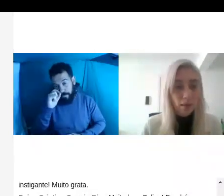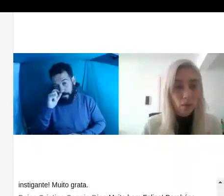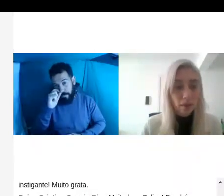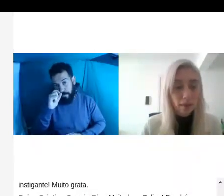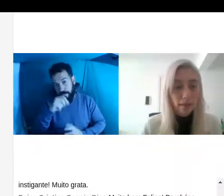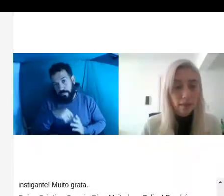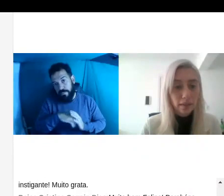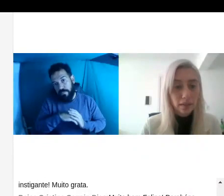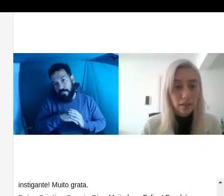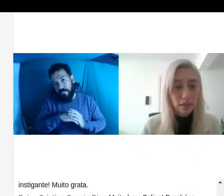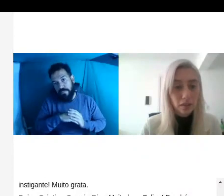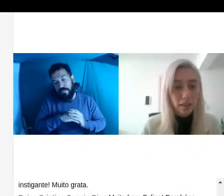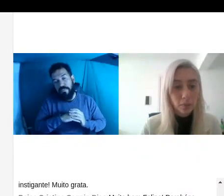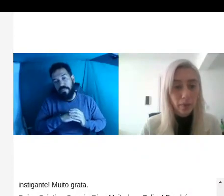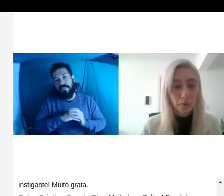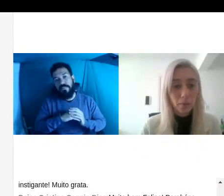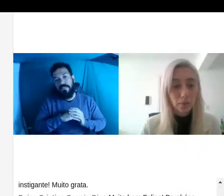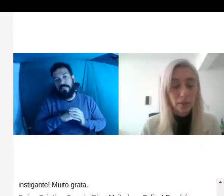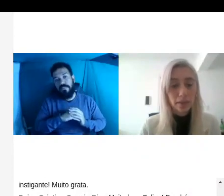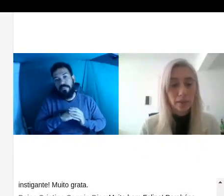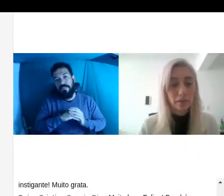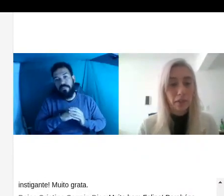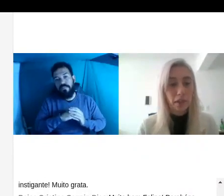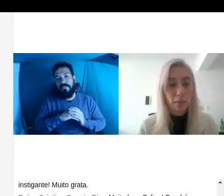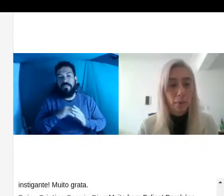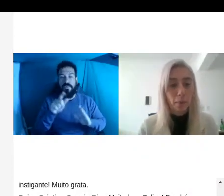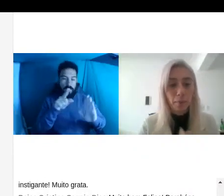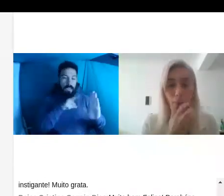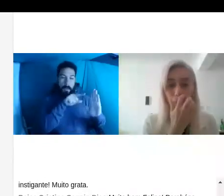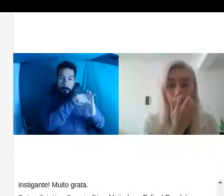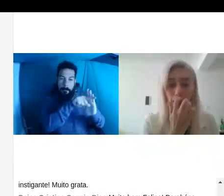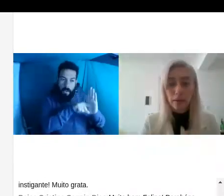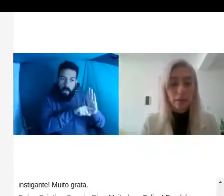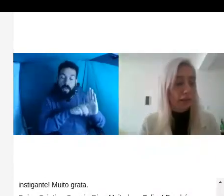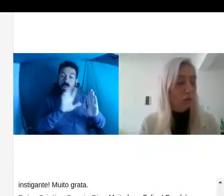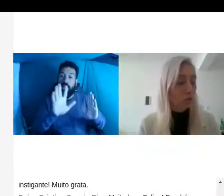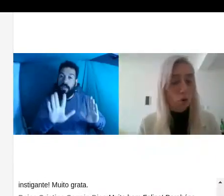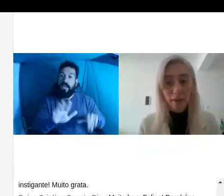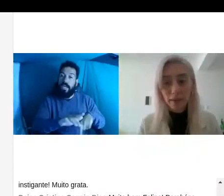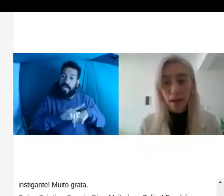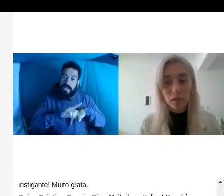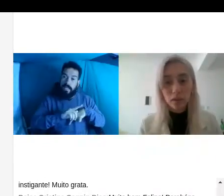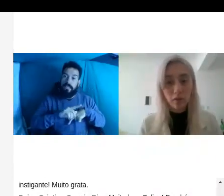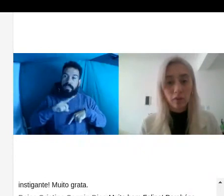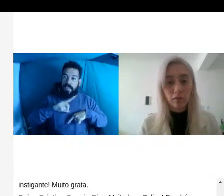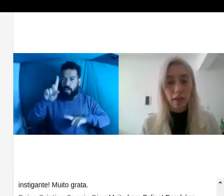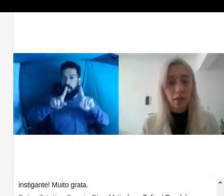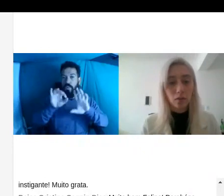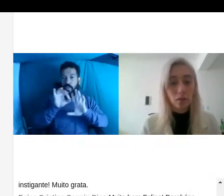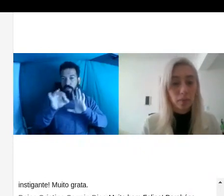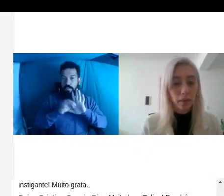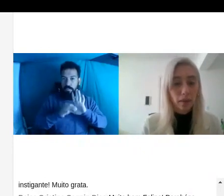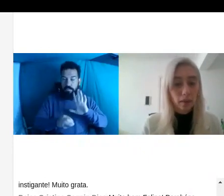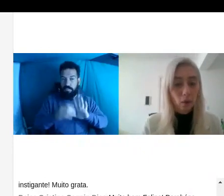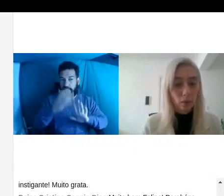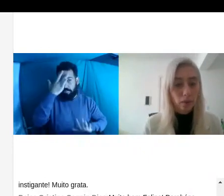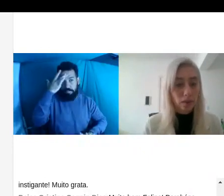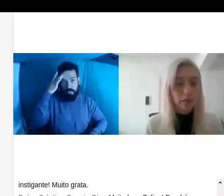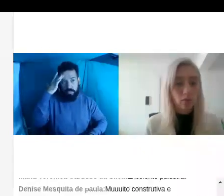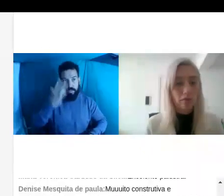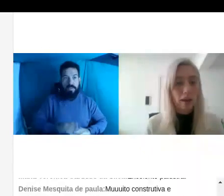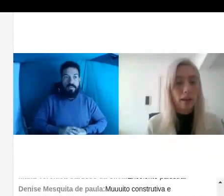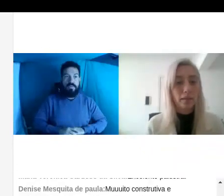Então, antes das perguntas, Felipe, tem alguns comentários que foram feitos logo no